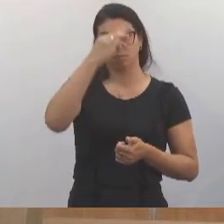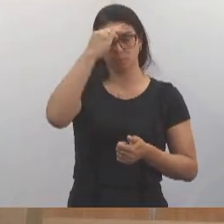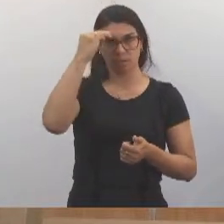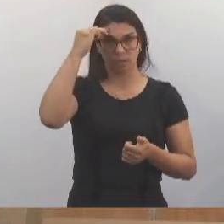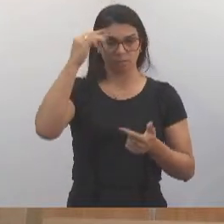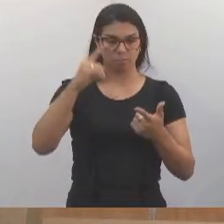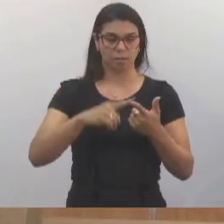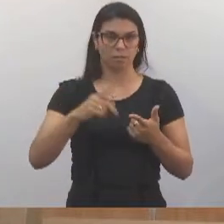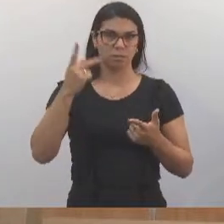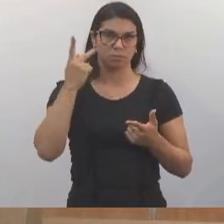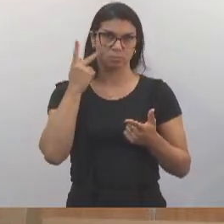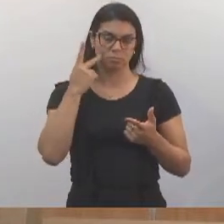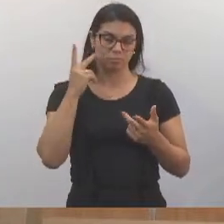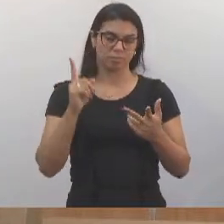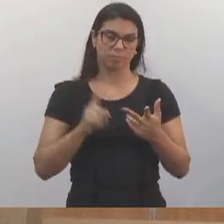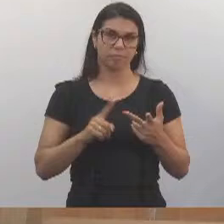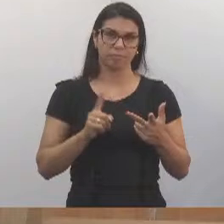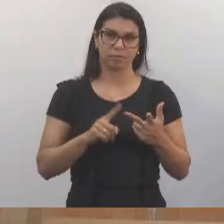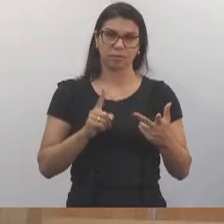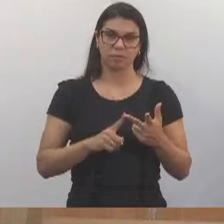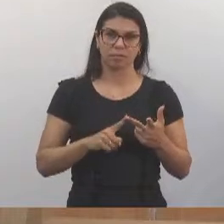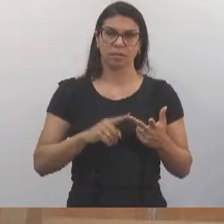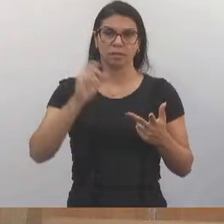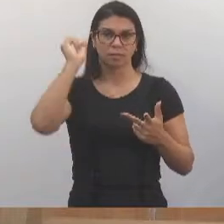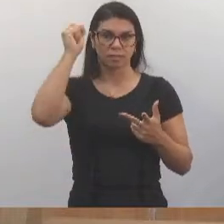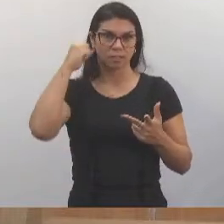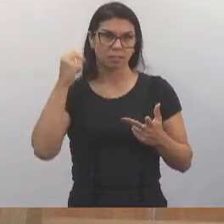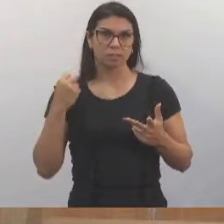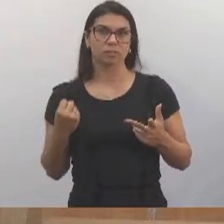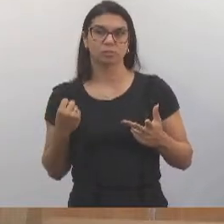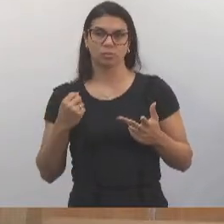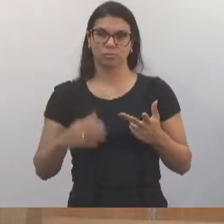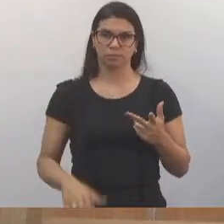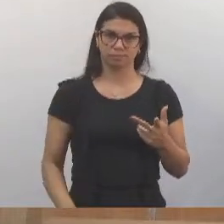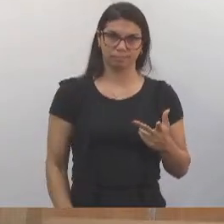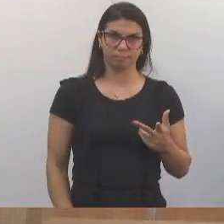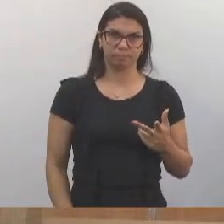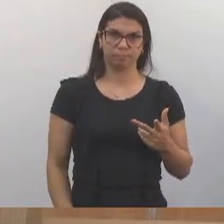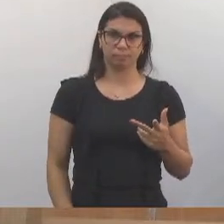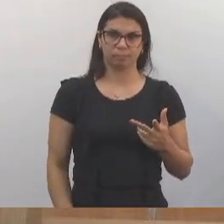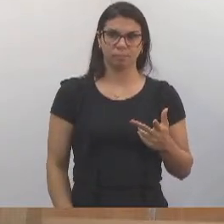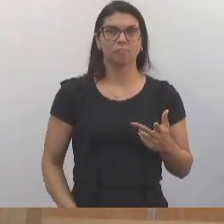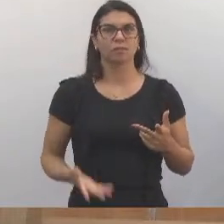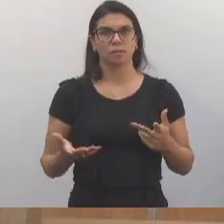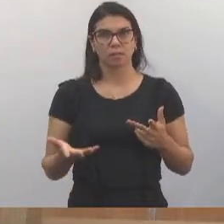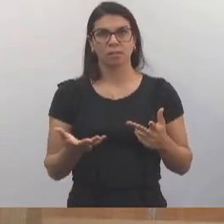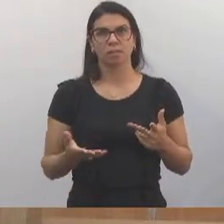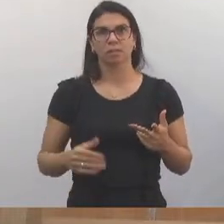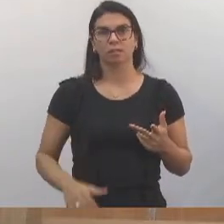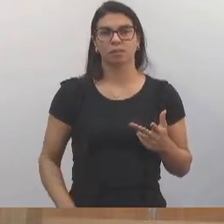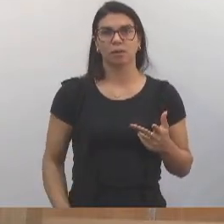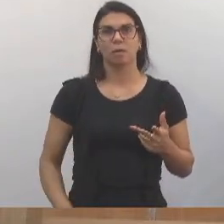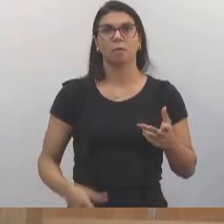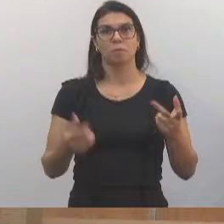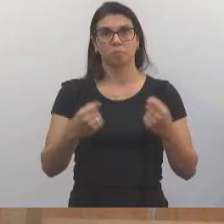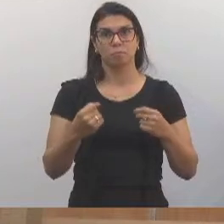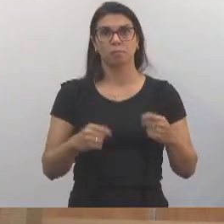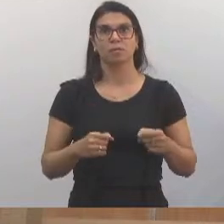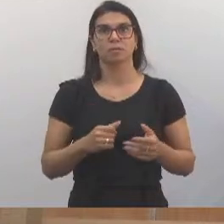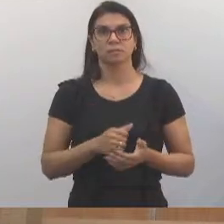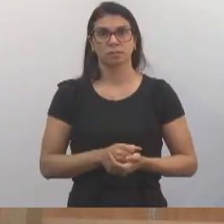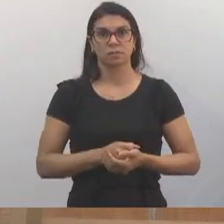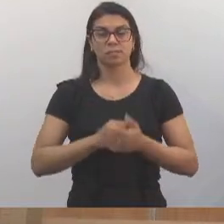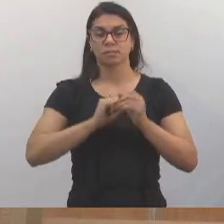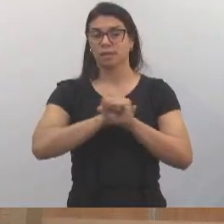vereador Paulinho do Esporte e a vereadora Sônia Patas da Amizade. Isso tem que ser conduzido com a